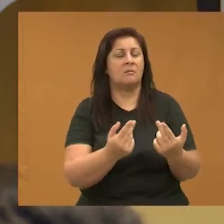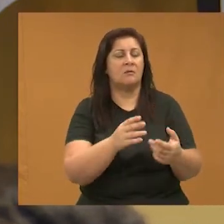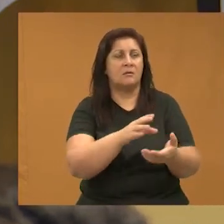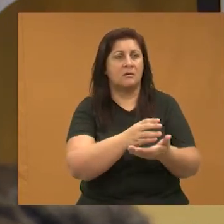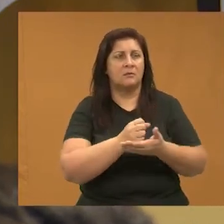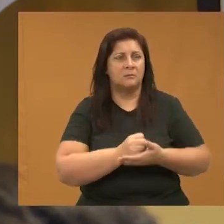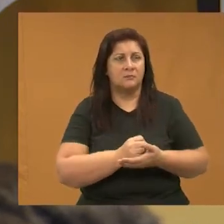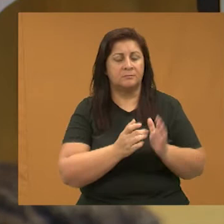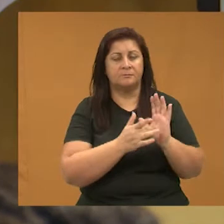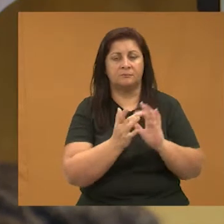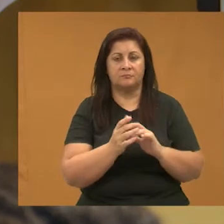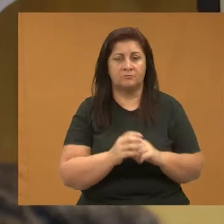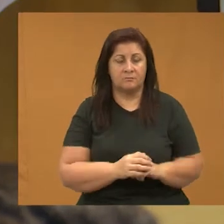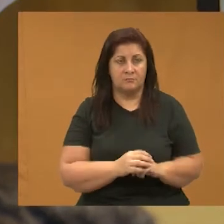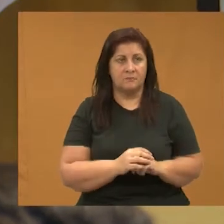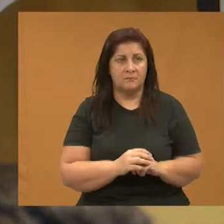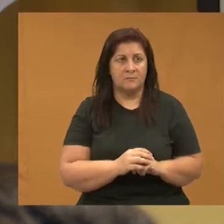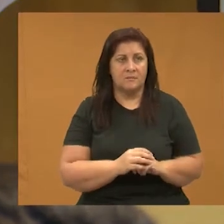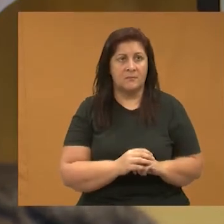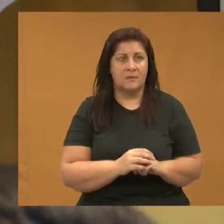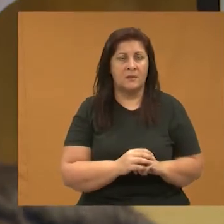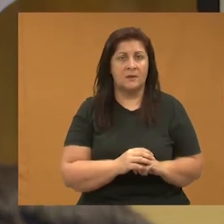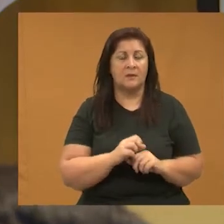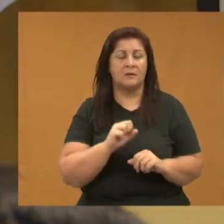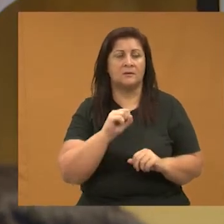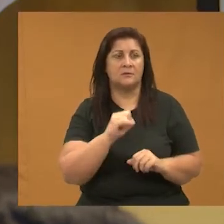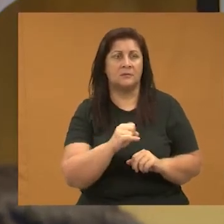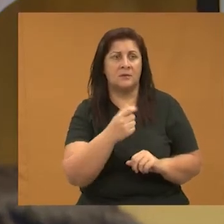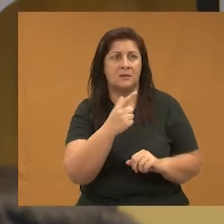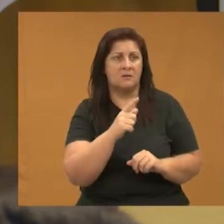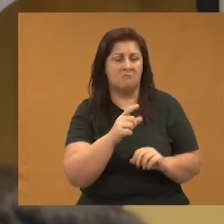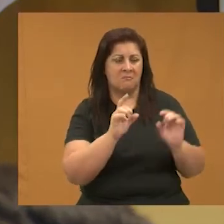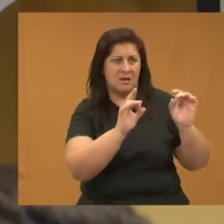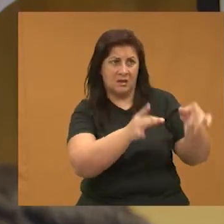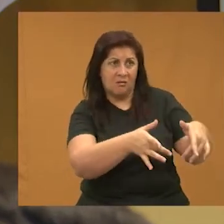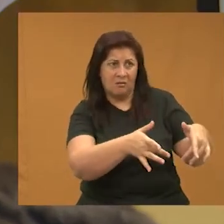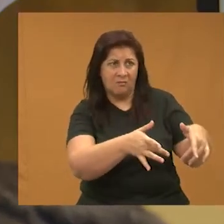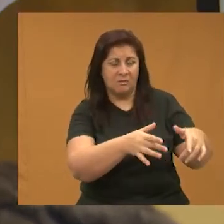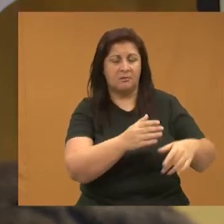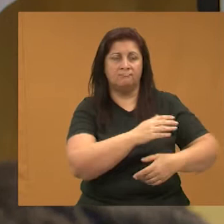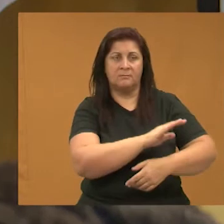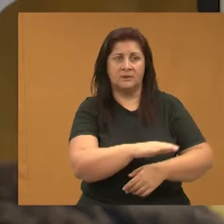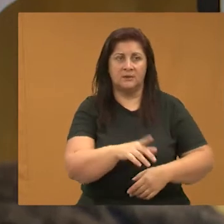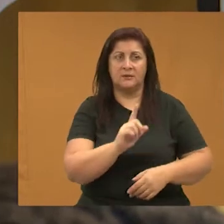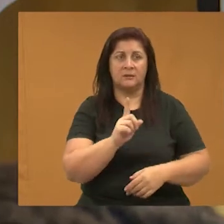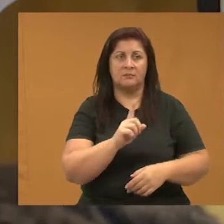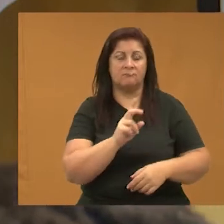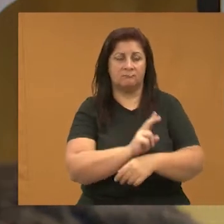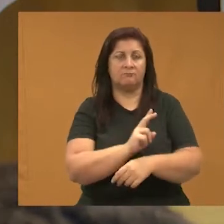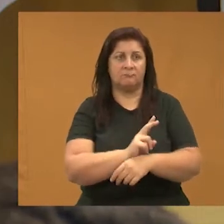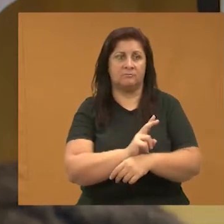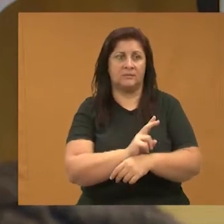acolhendo, e quem me acolhe está acolhendo, não a mim,